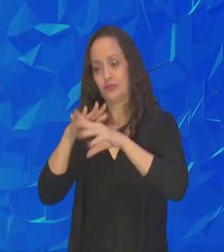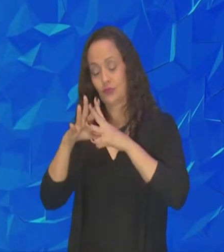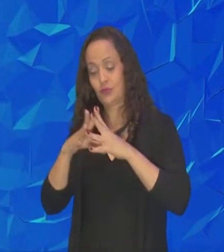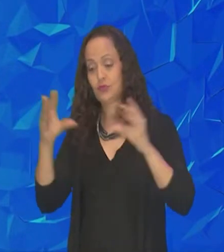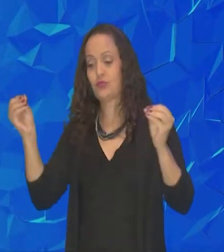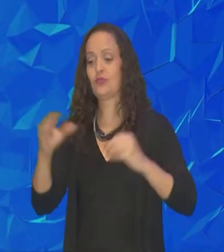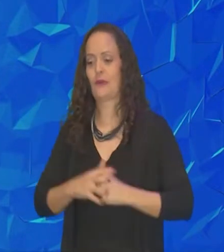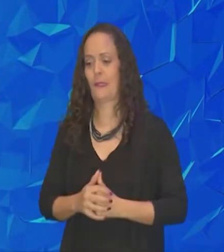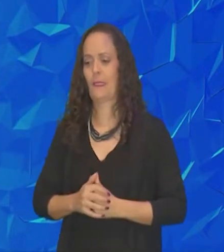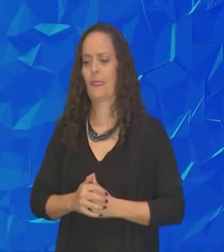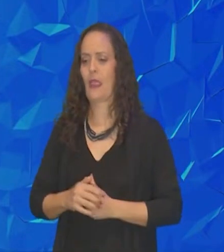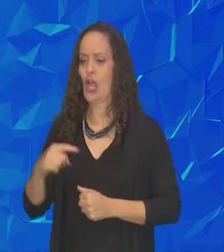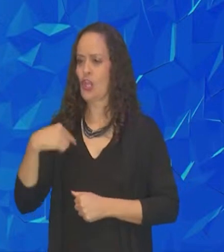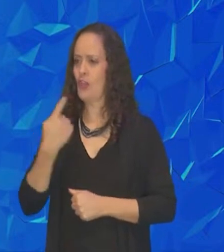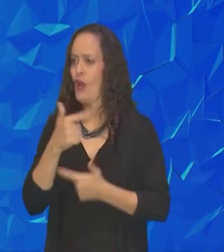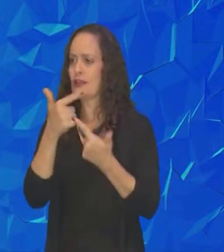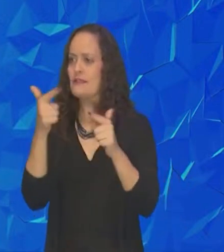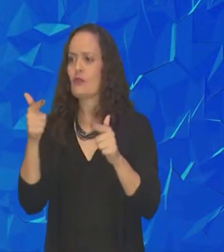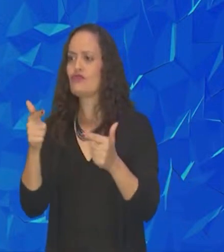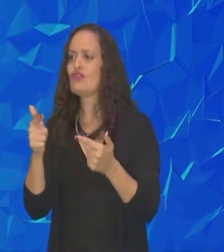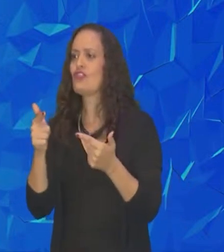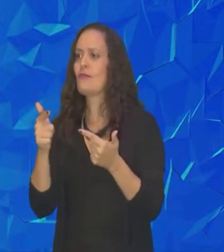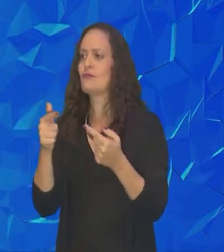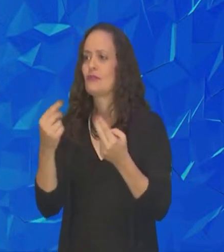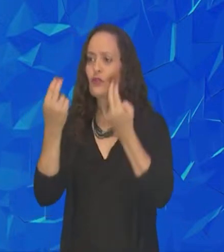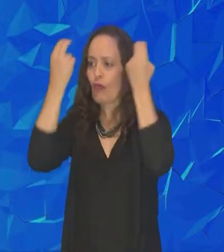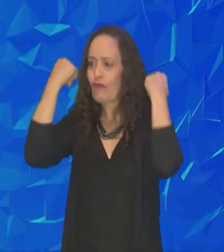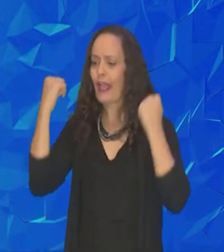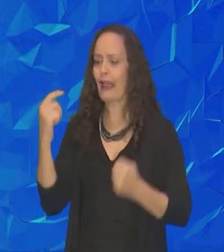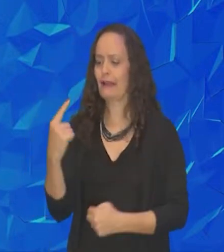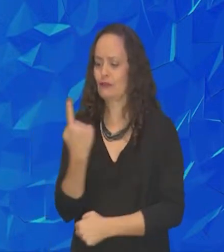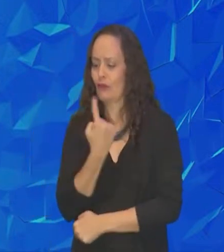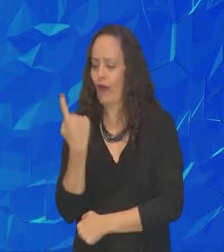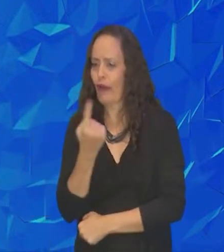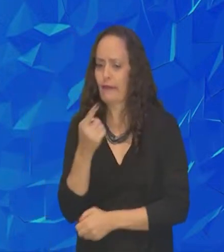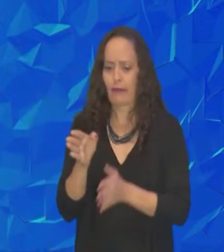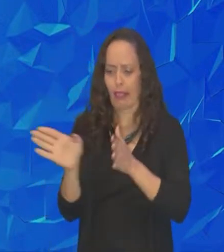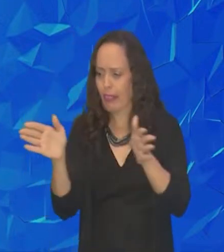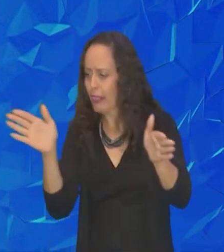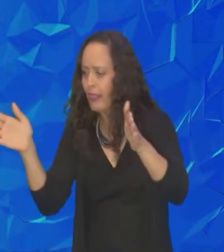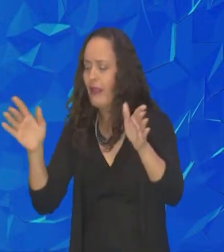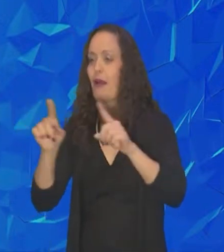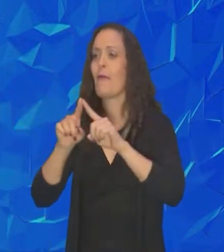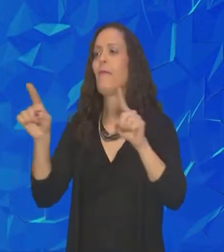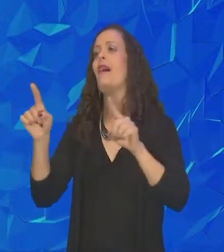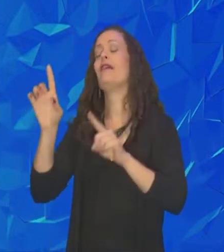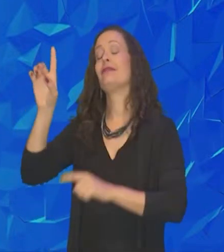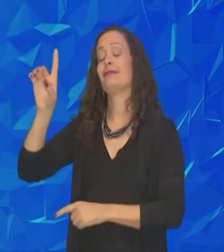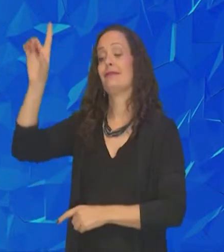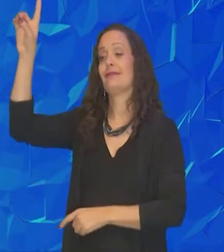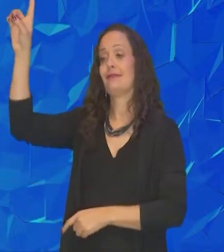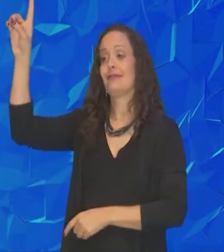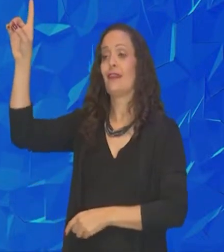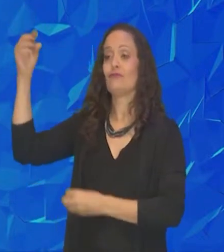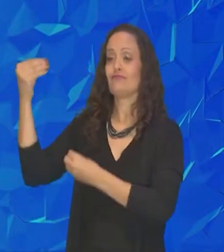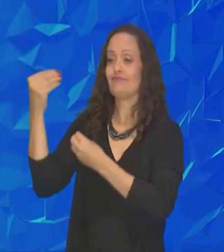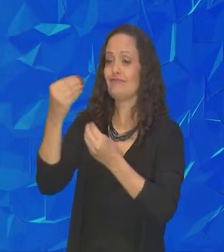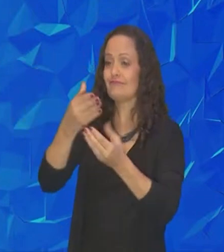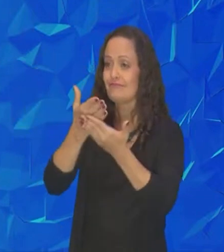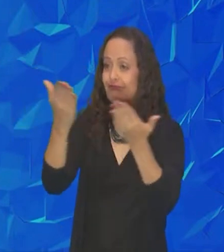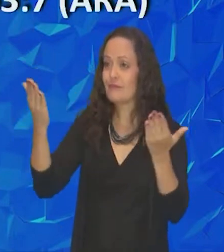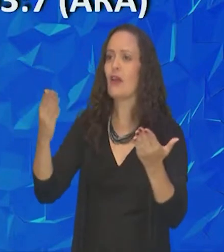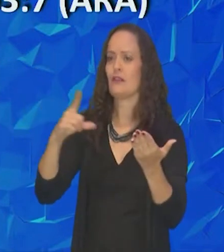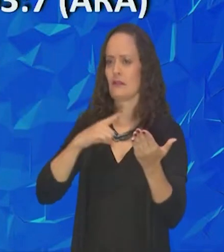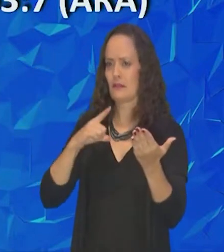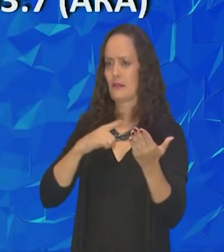andávamos desgarrados como ovelhas, cada um se desviava pelo seu caminho, mas o Senhor fez cair sobre ele a iniquidade de todos nós.